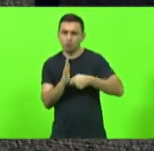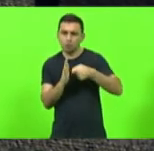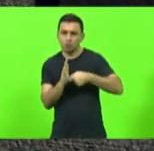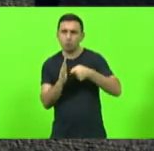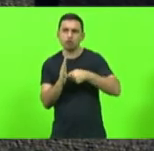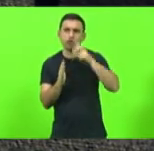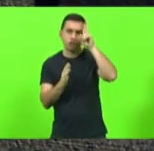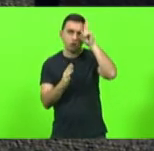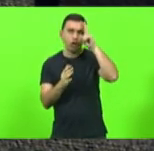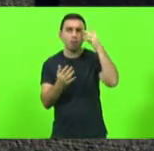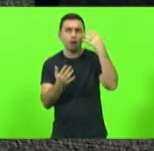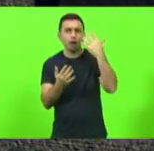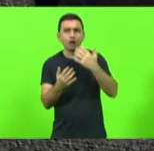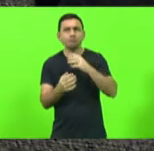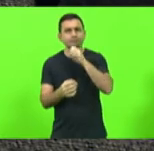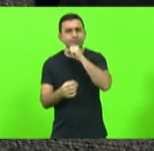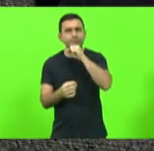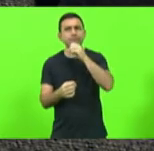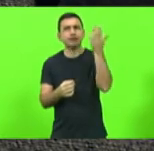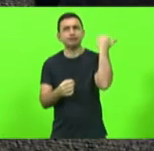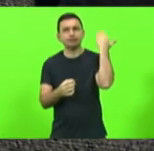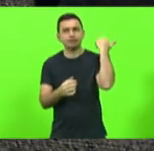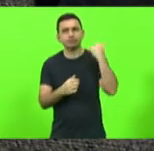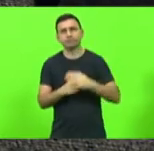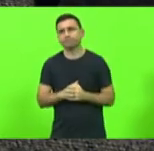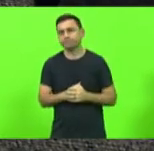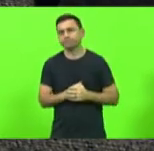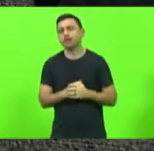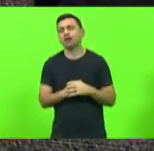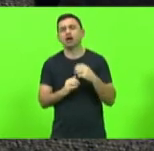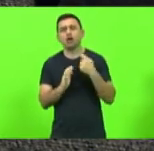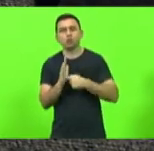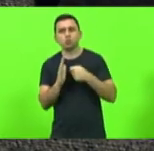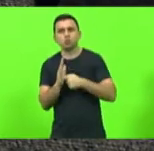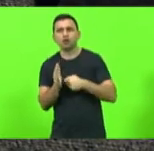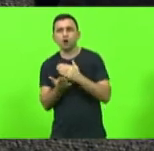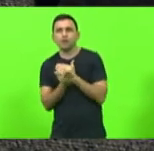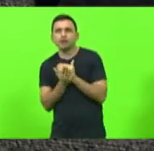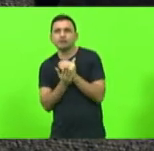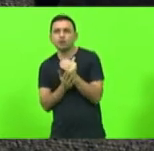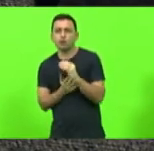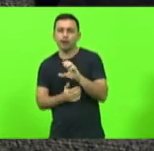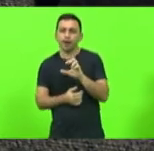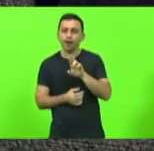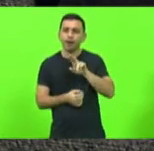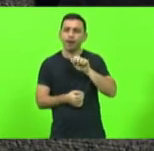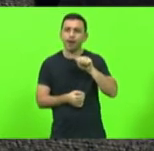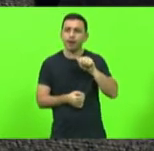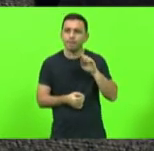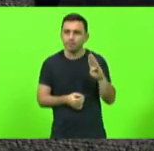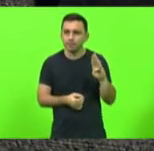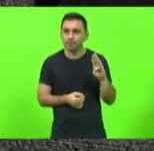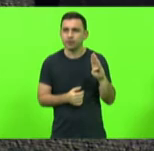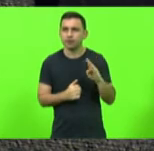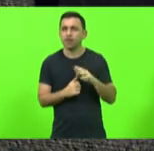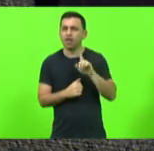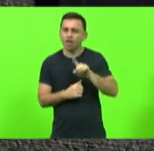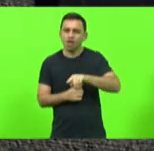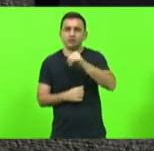MAB, né? Que é uma luta que vem desde a CRAB, lá nos acordos de Itá e Machadinho, que são hoje exemplos,